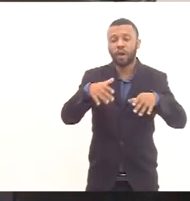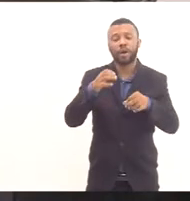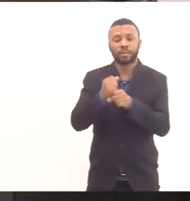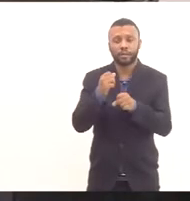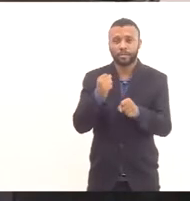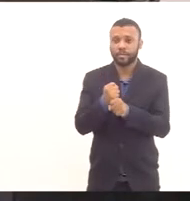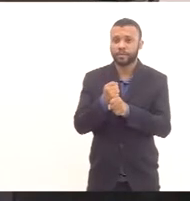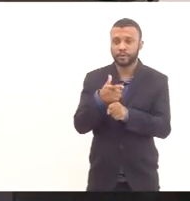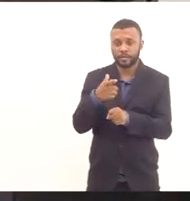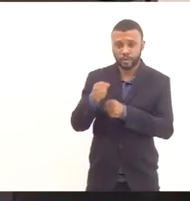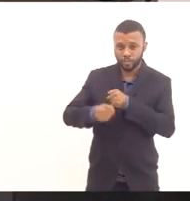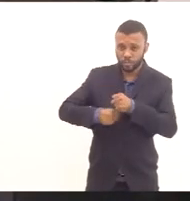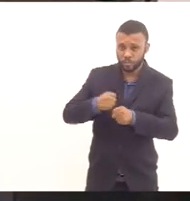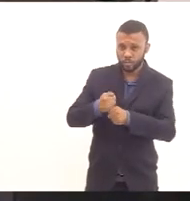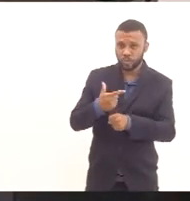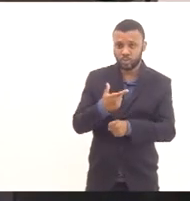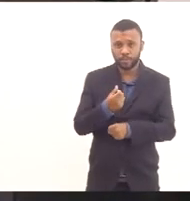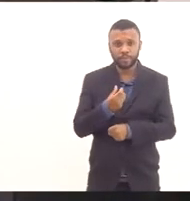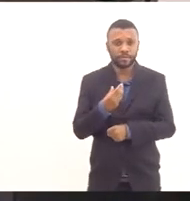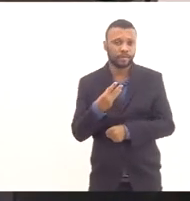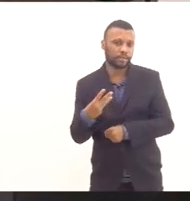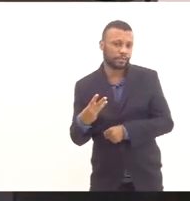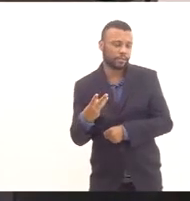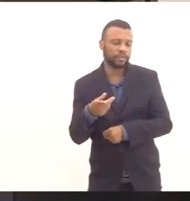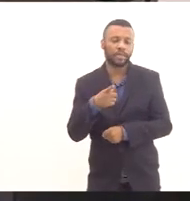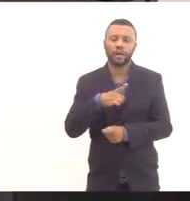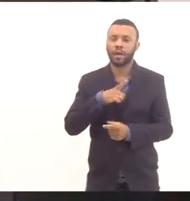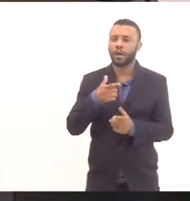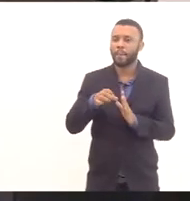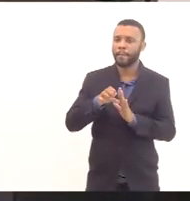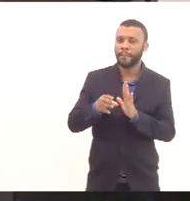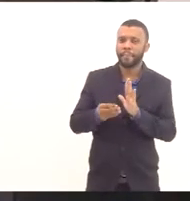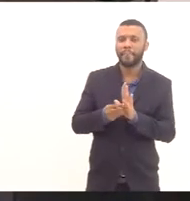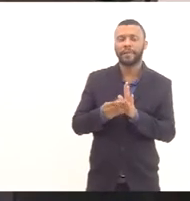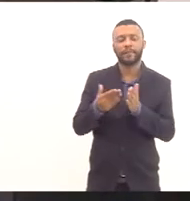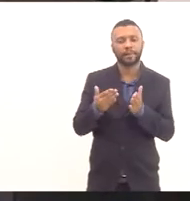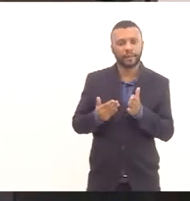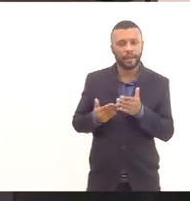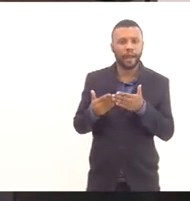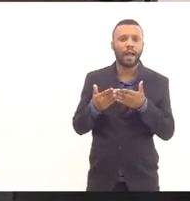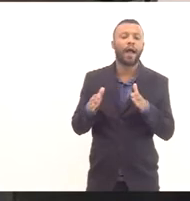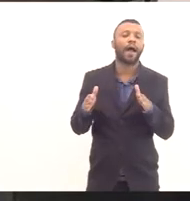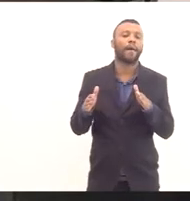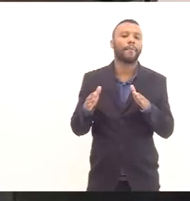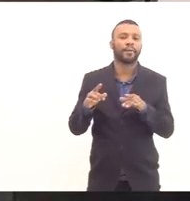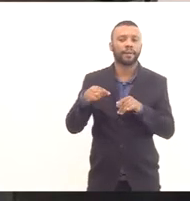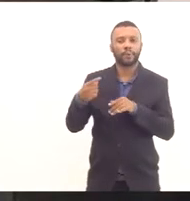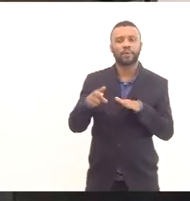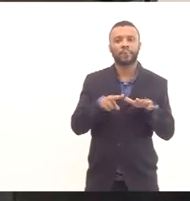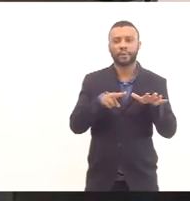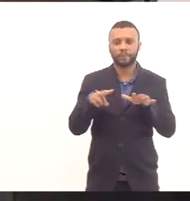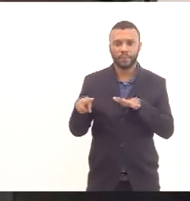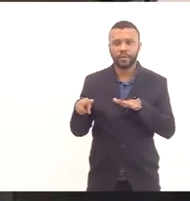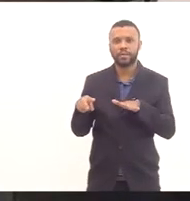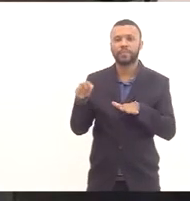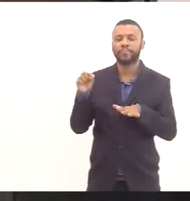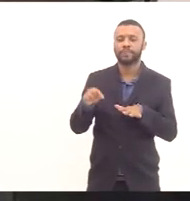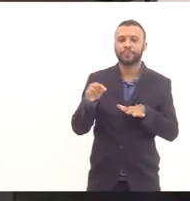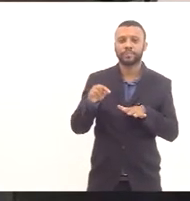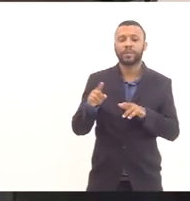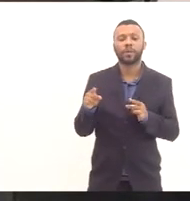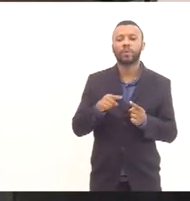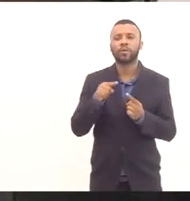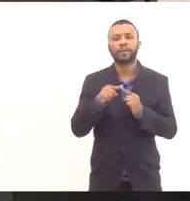inclusive objeto dessa comissão uma Emenda que abre na semana que vem uma emenda da commissão especial para que